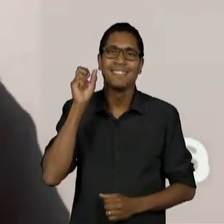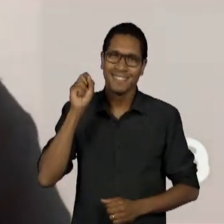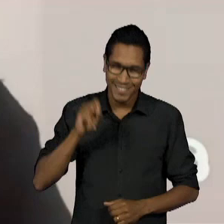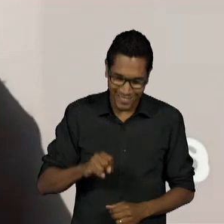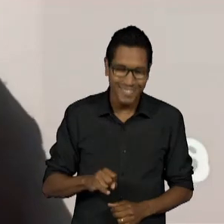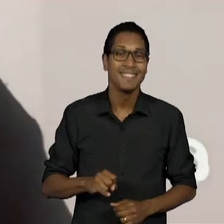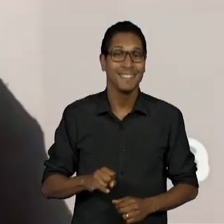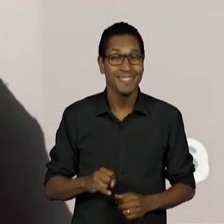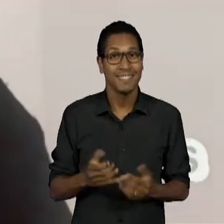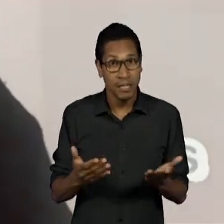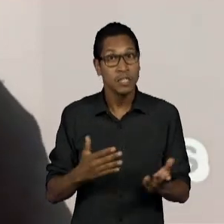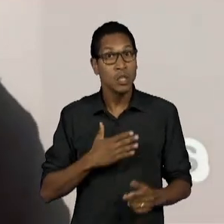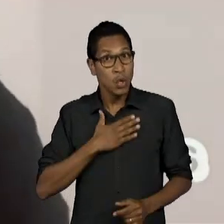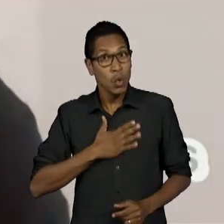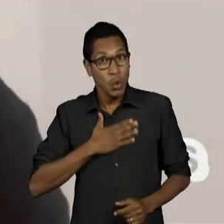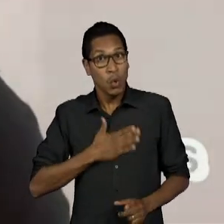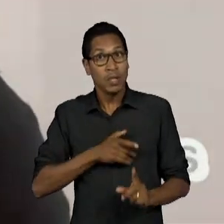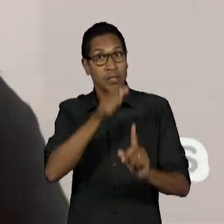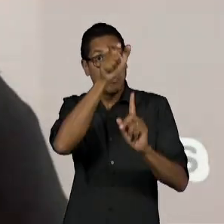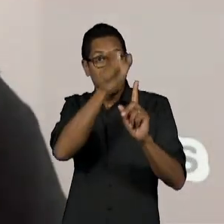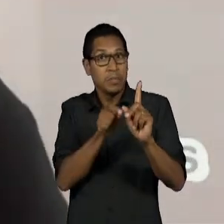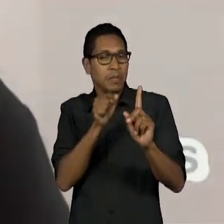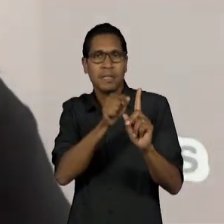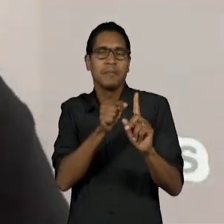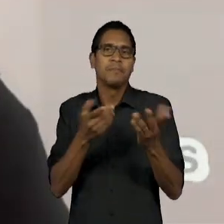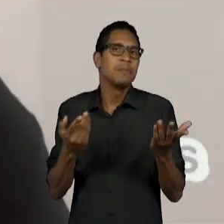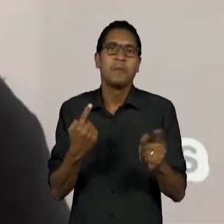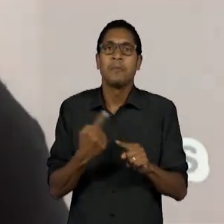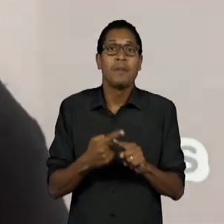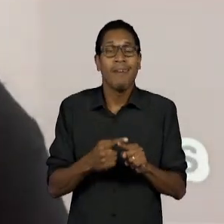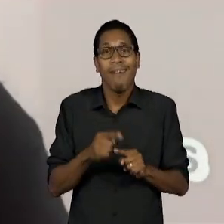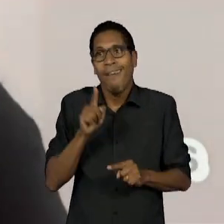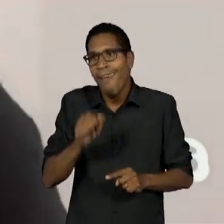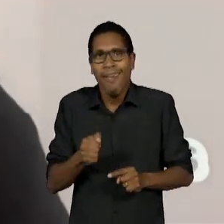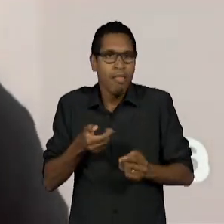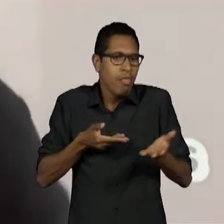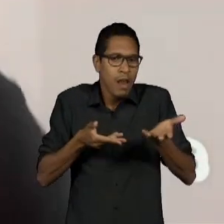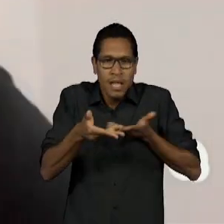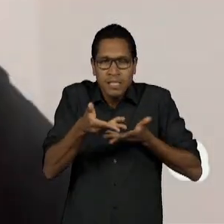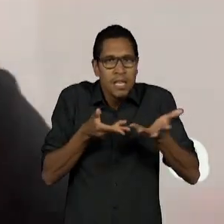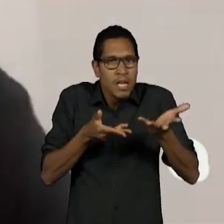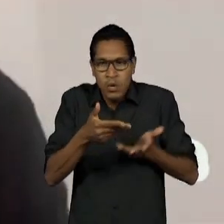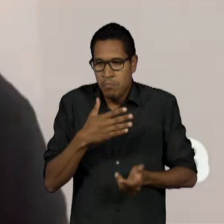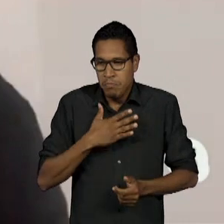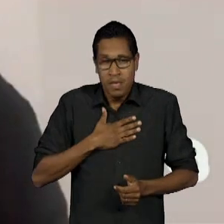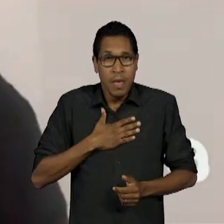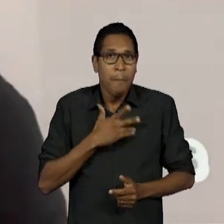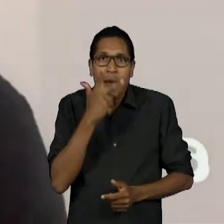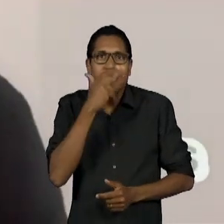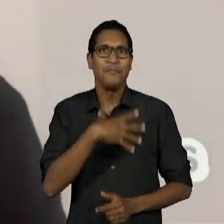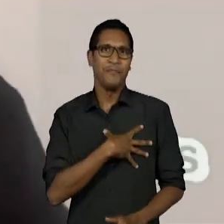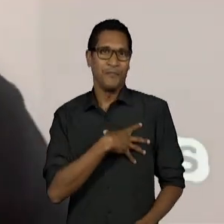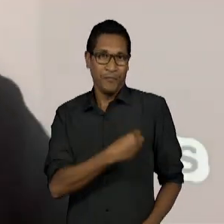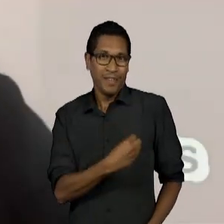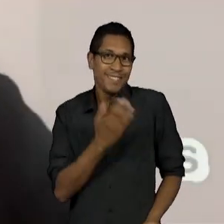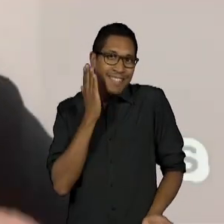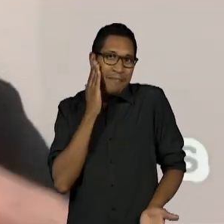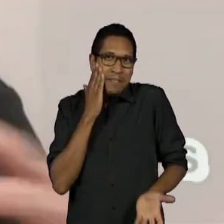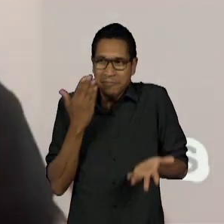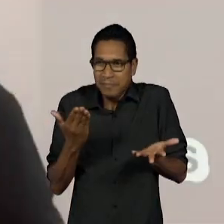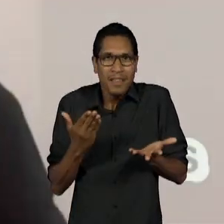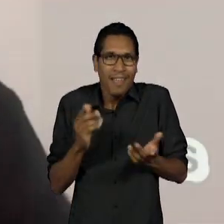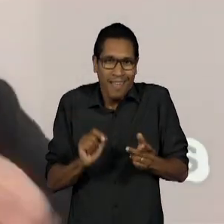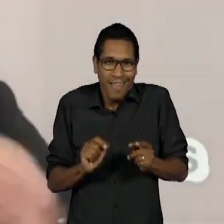gosta dos personagens assim, como porque são criações nossas, então são como filhos. Você